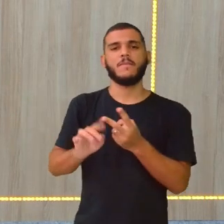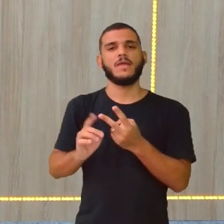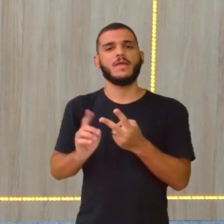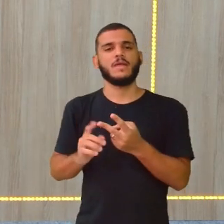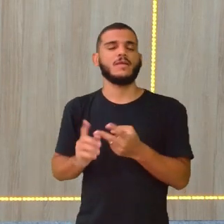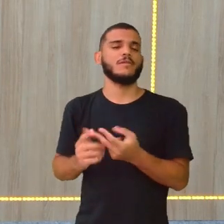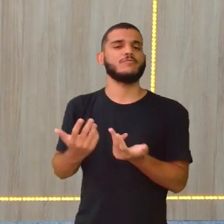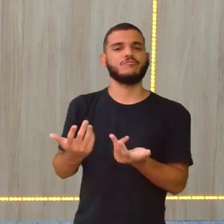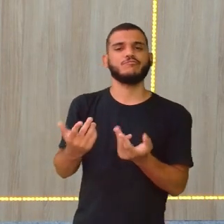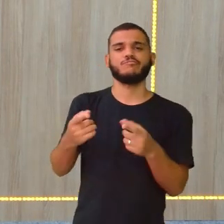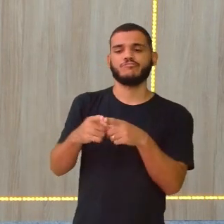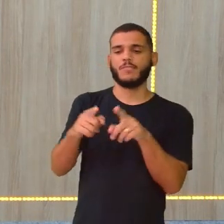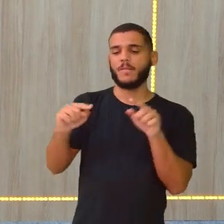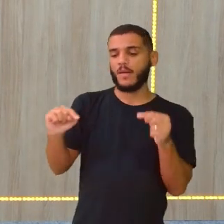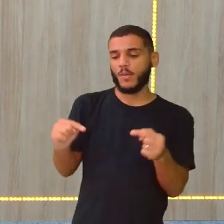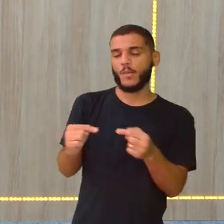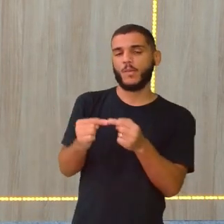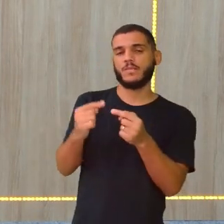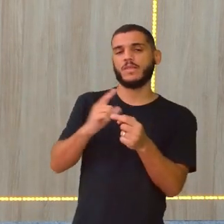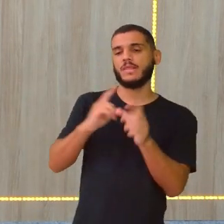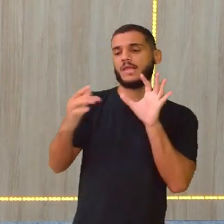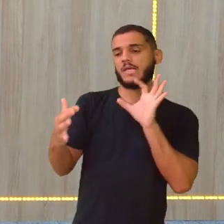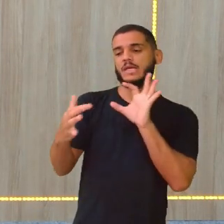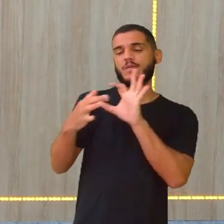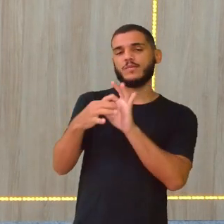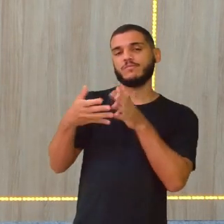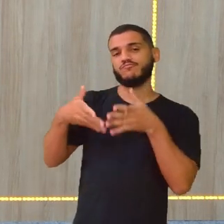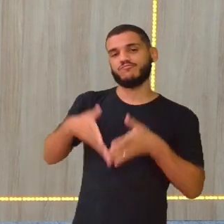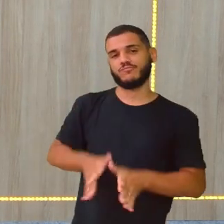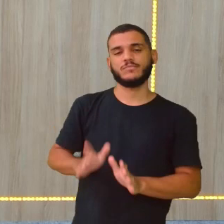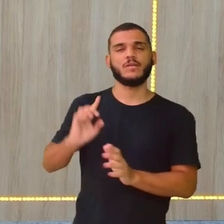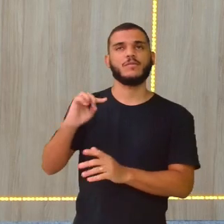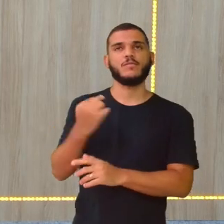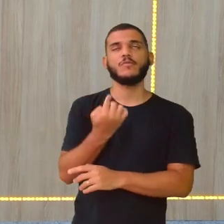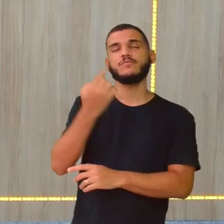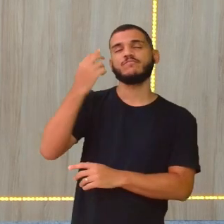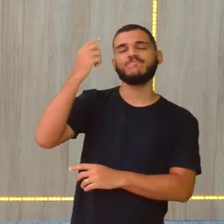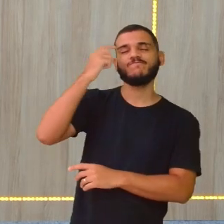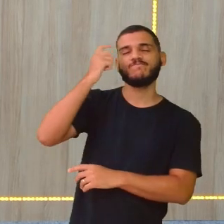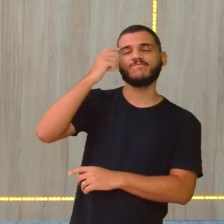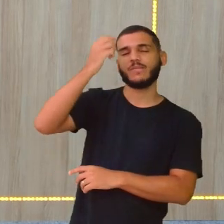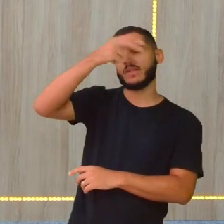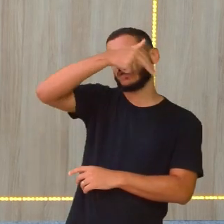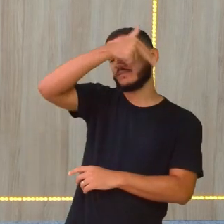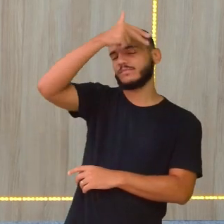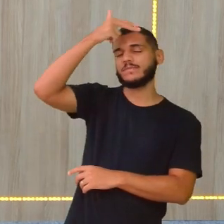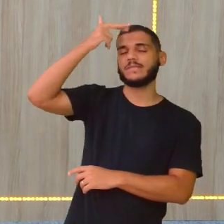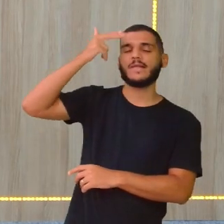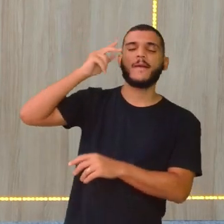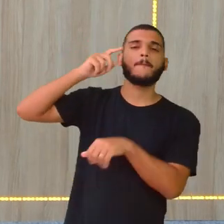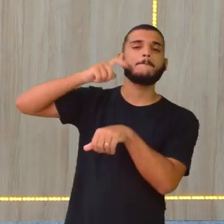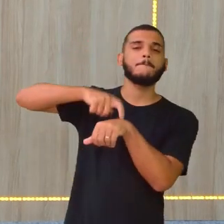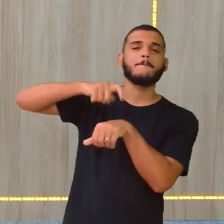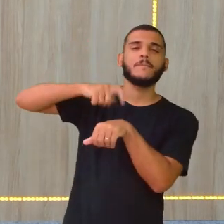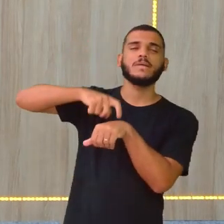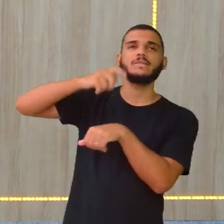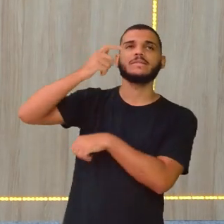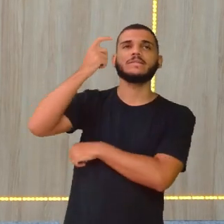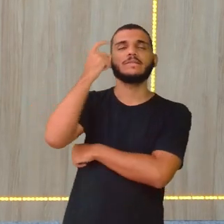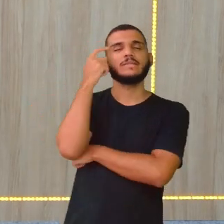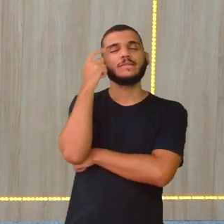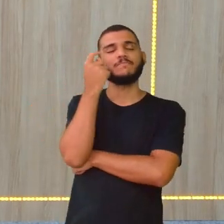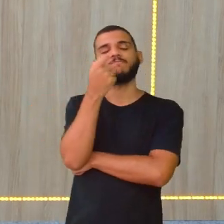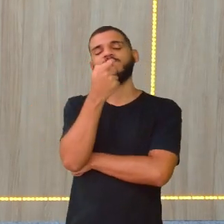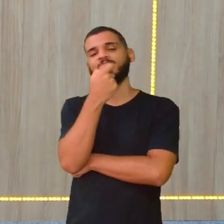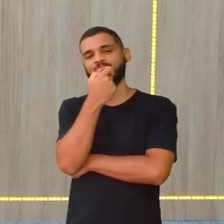relação, essa ligação imediata, né, na nossa mente quando pensamos no momento natalino, pensamos